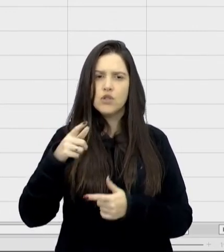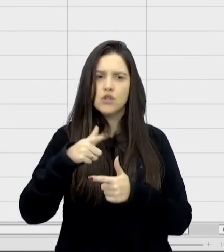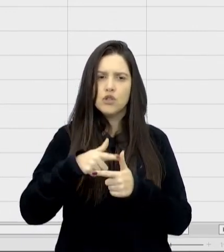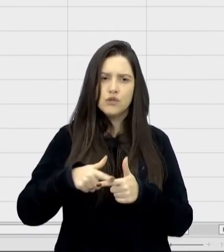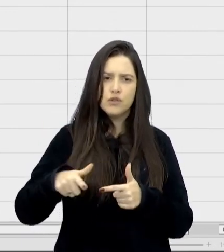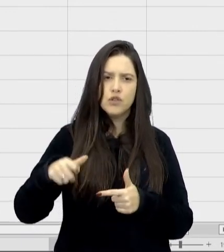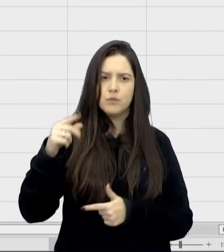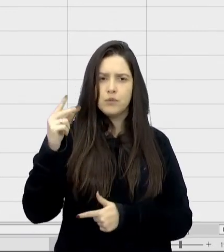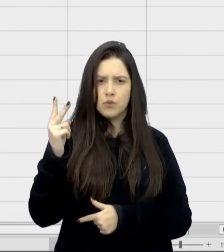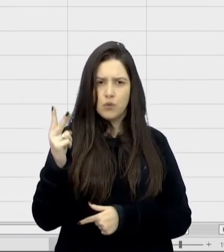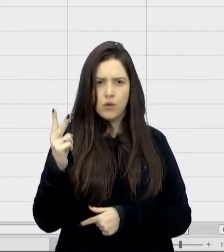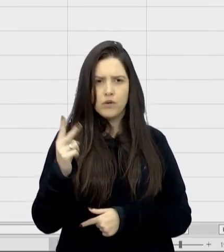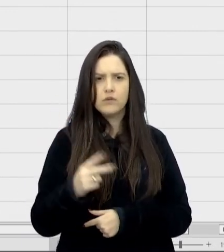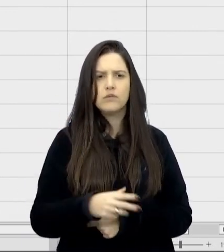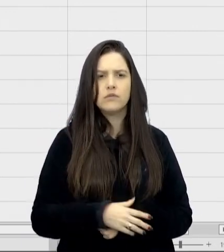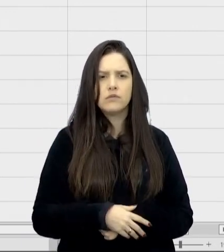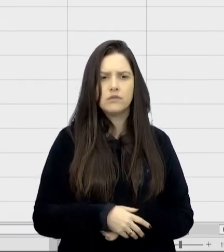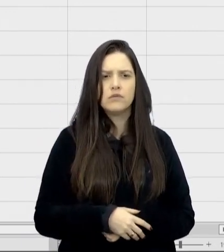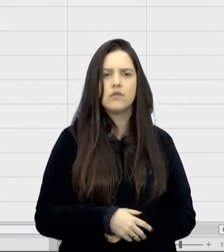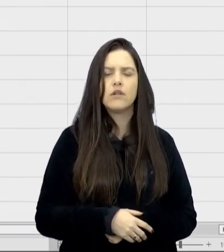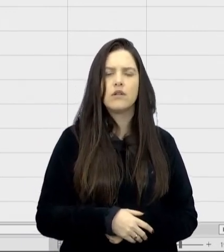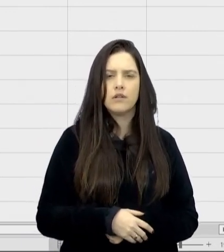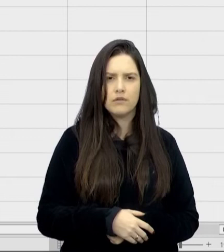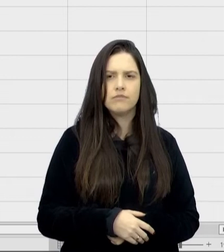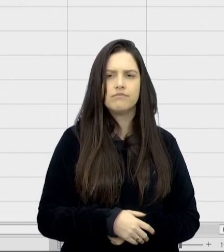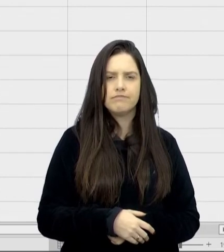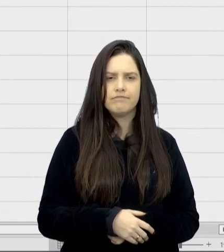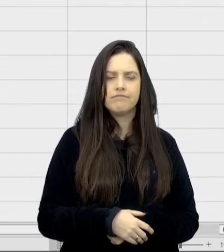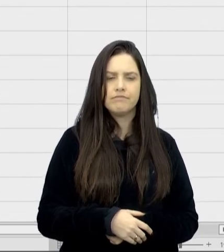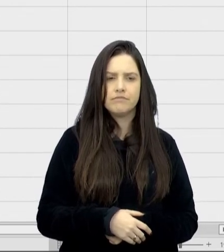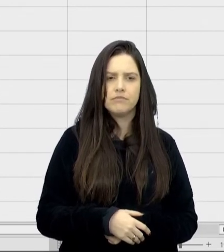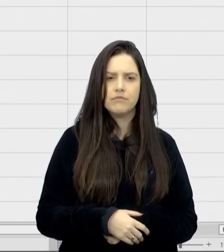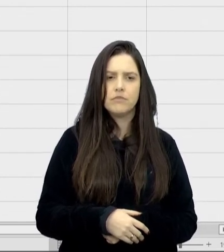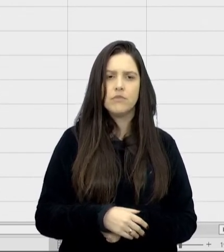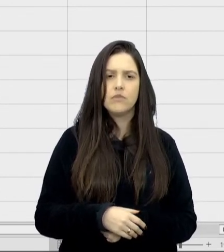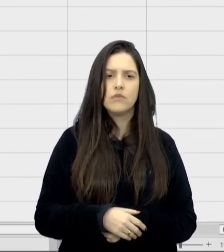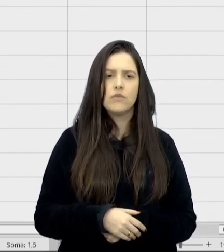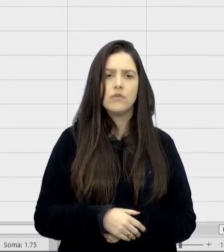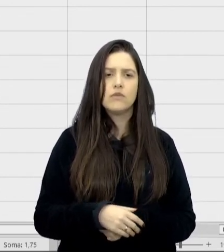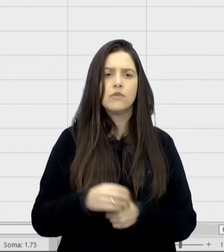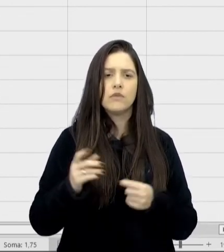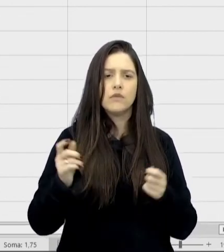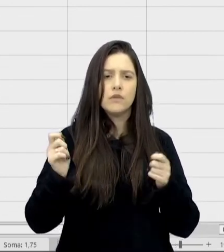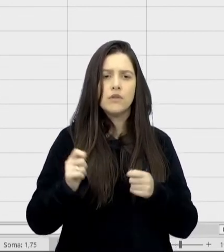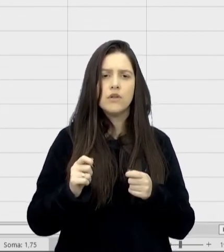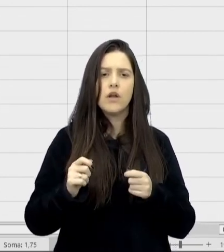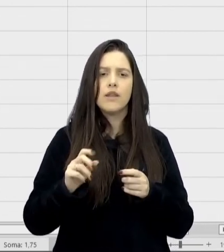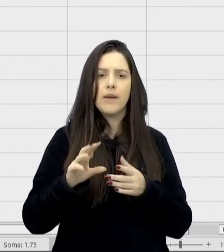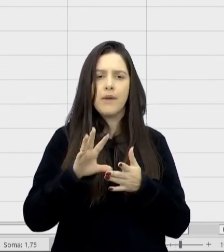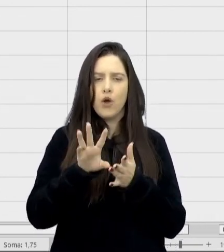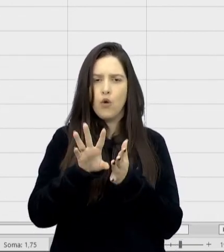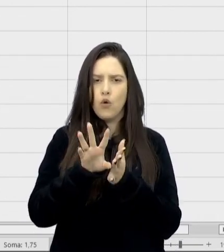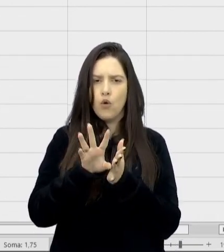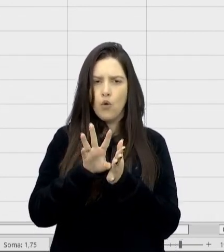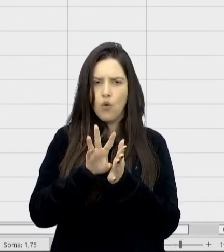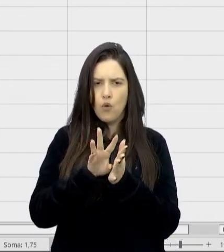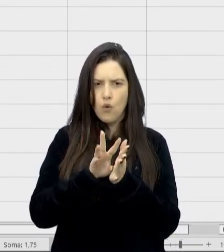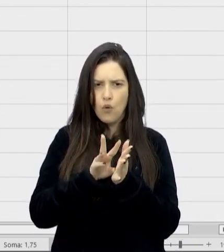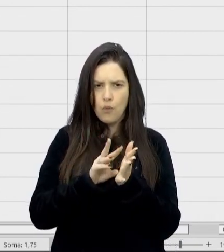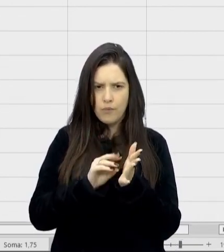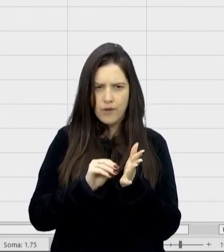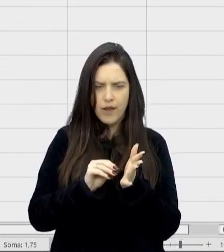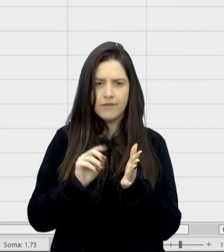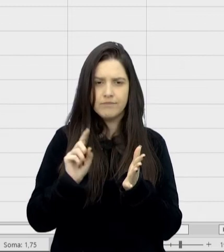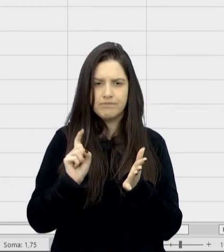por 2. Sempre o valor anterior vai dividindo por 2. Vamos ver se isso aqui dá para ir para adiante, ó. Seleciona